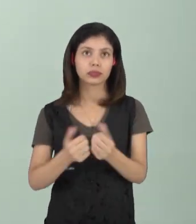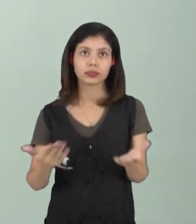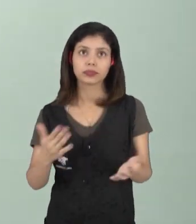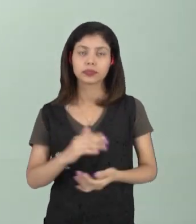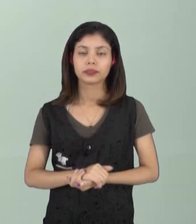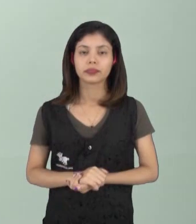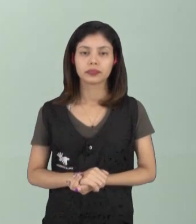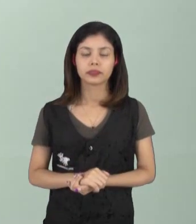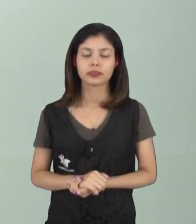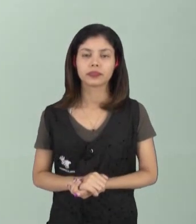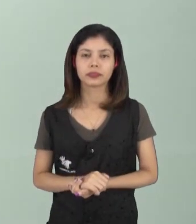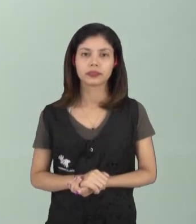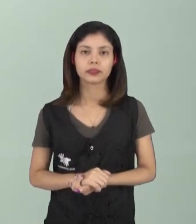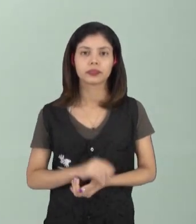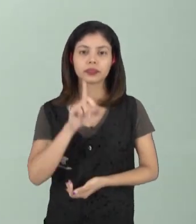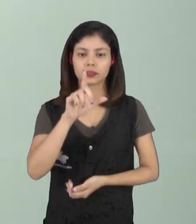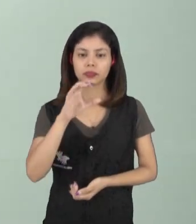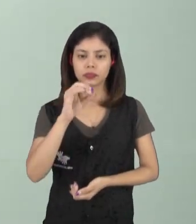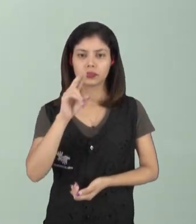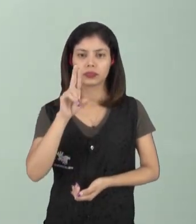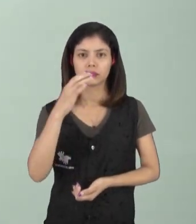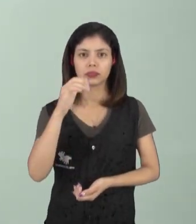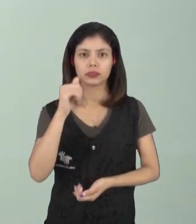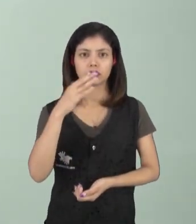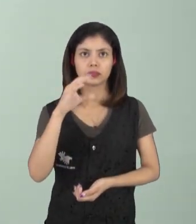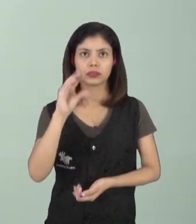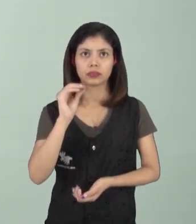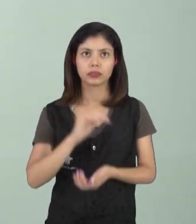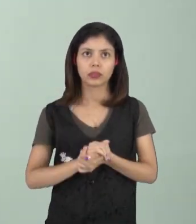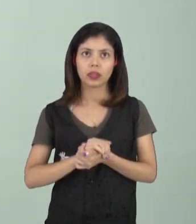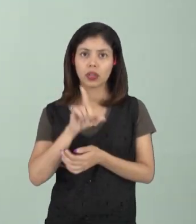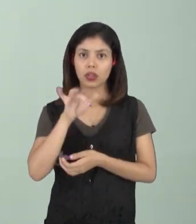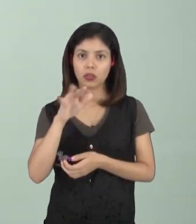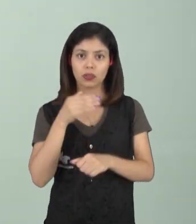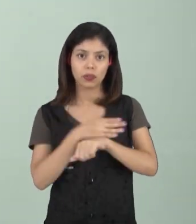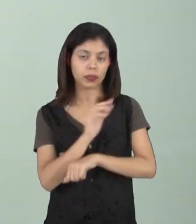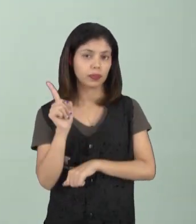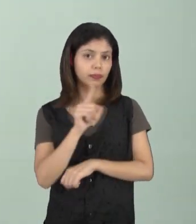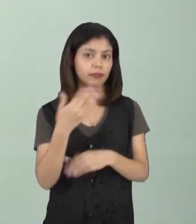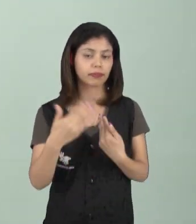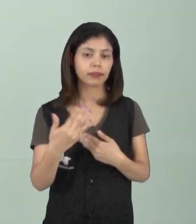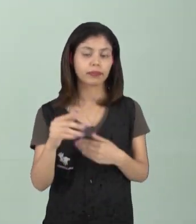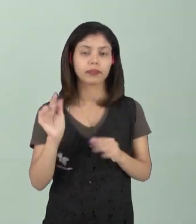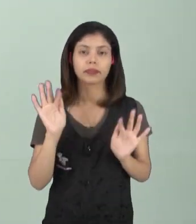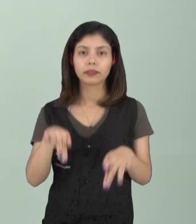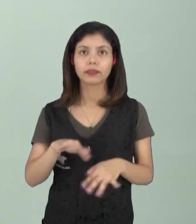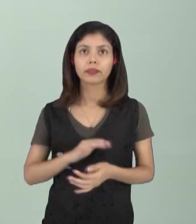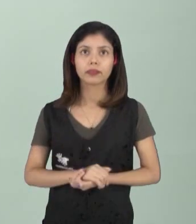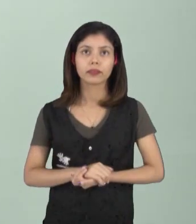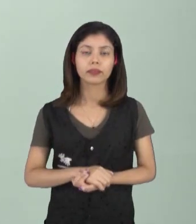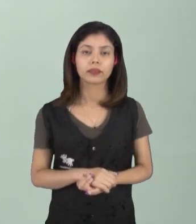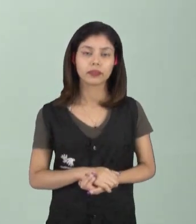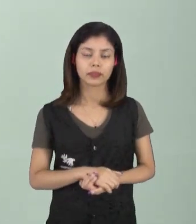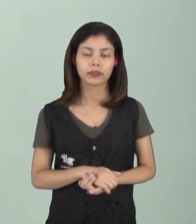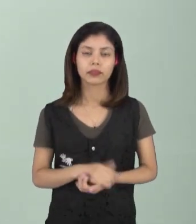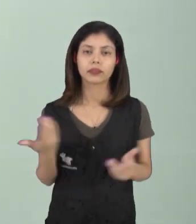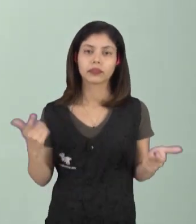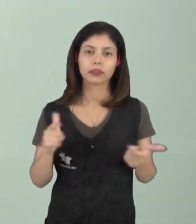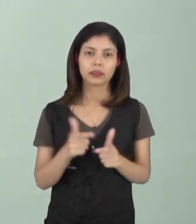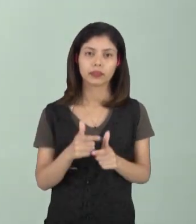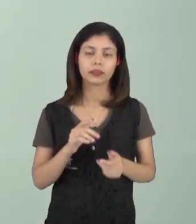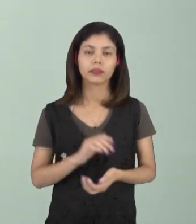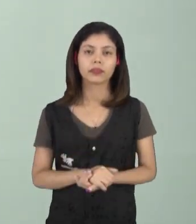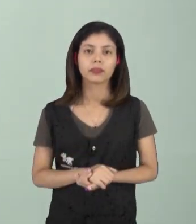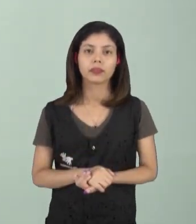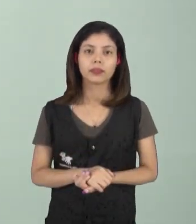né? Locução verbal, temos aí, né? Lucas não passou na prova, tá? É uma concessiva reduzida de